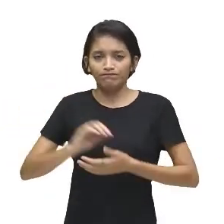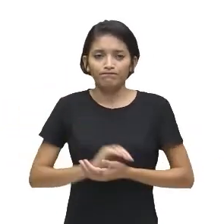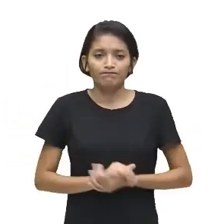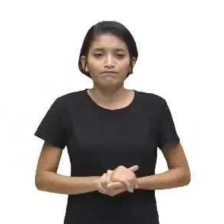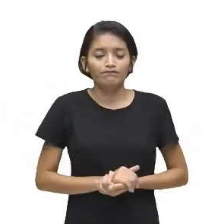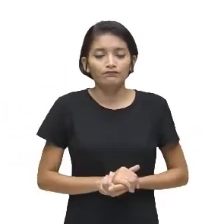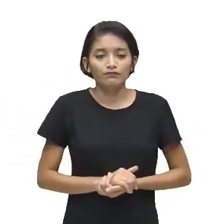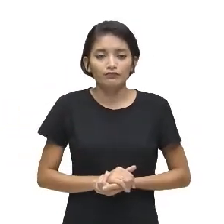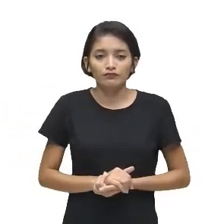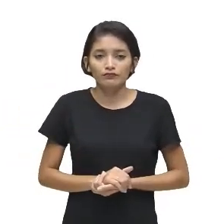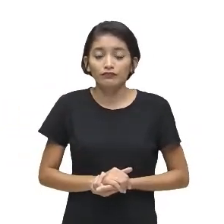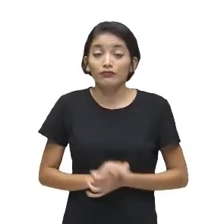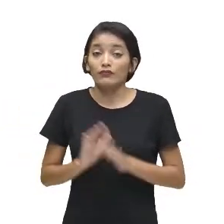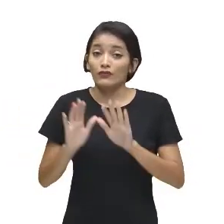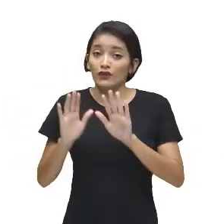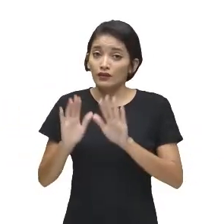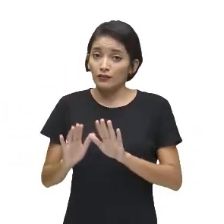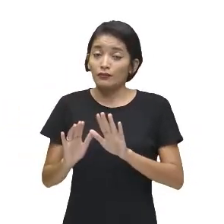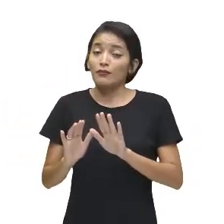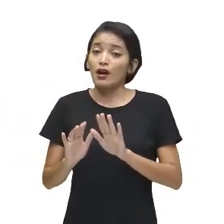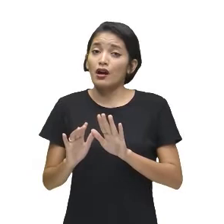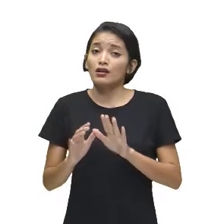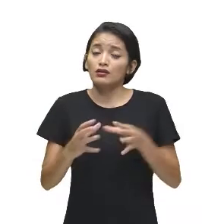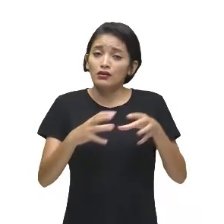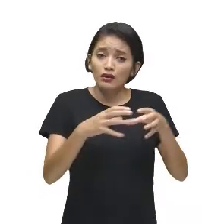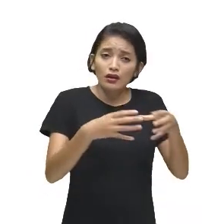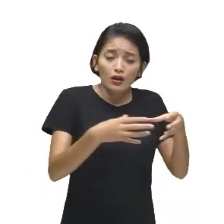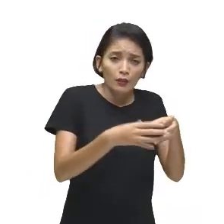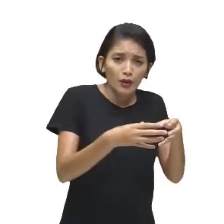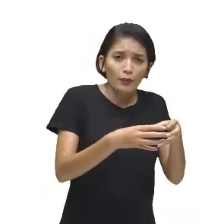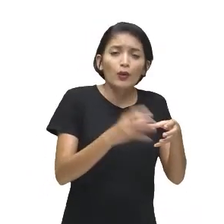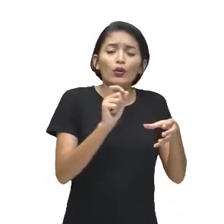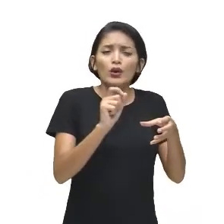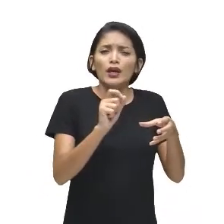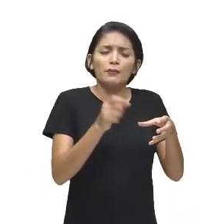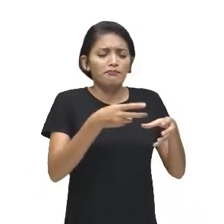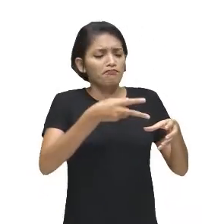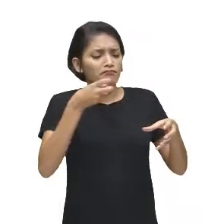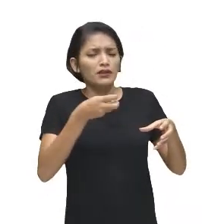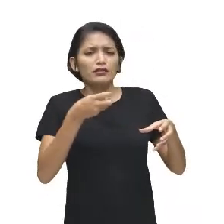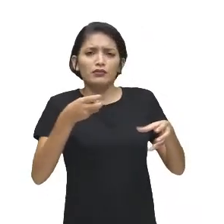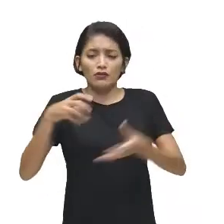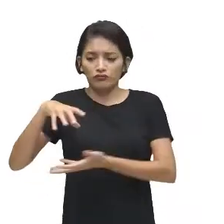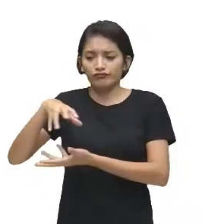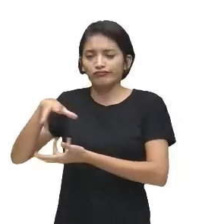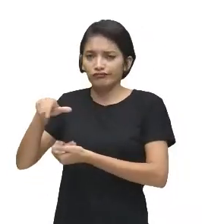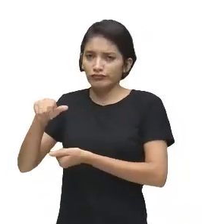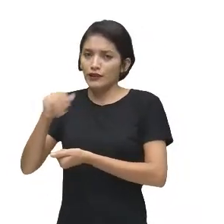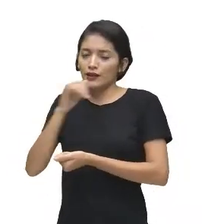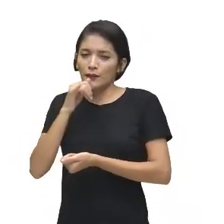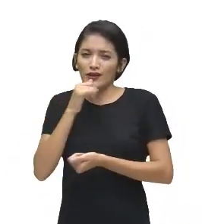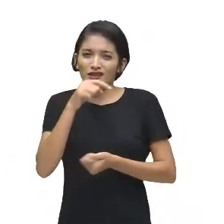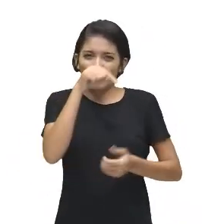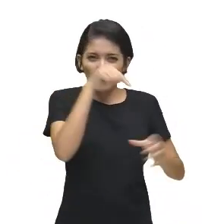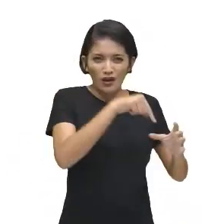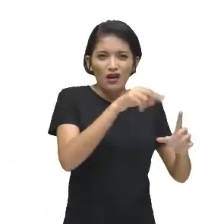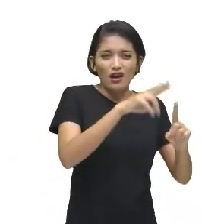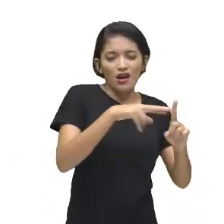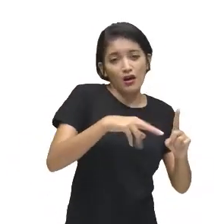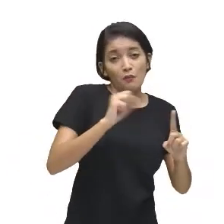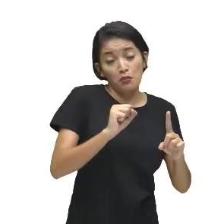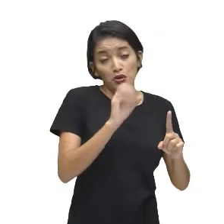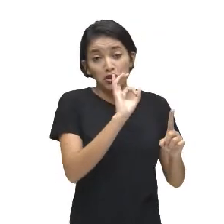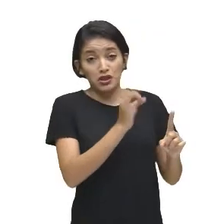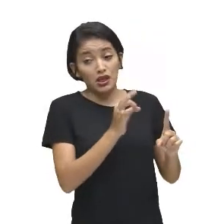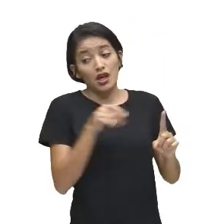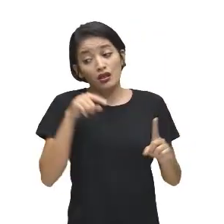né? É claro que sempre dentro da sua cosmovisão, da sua visão de mundo, né? O que de repente para uma religião pode ser certo,